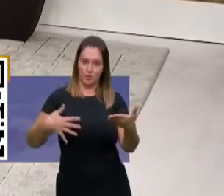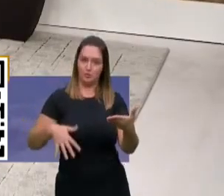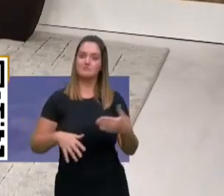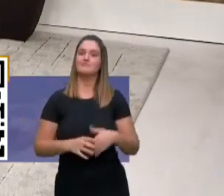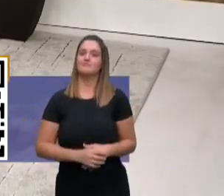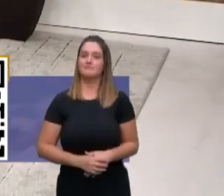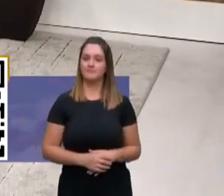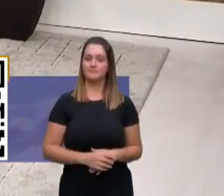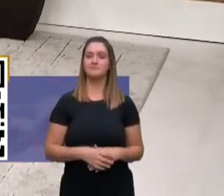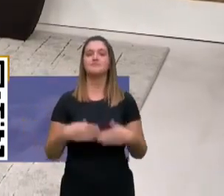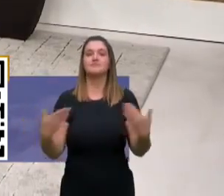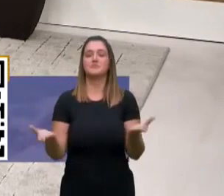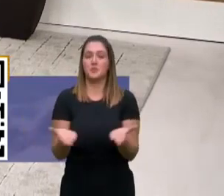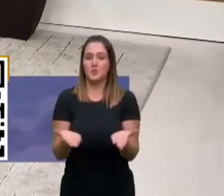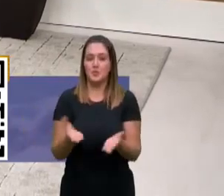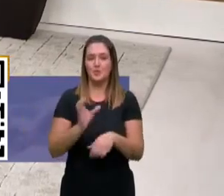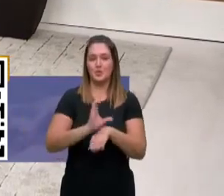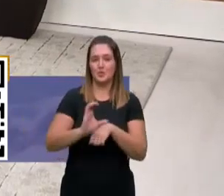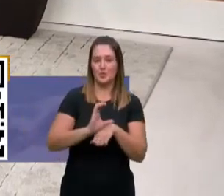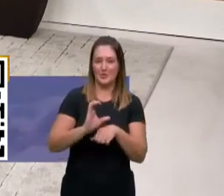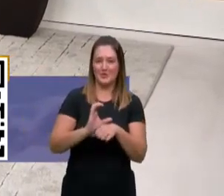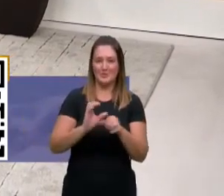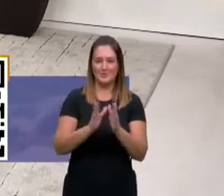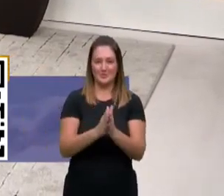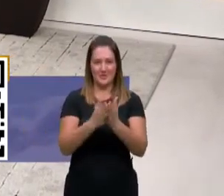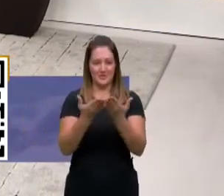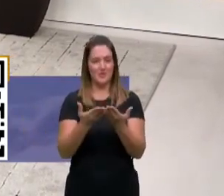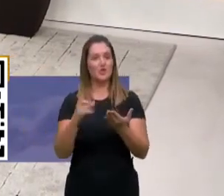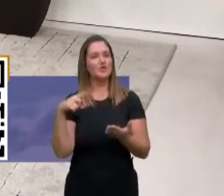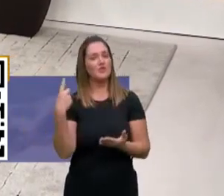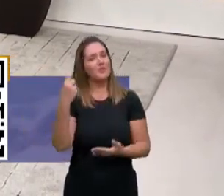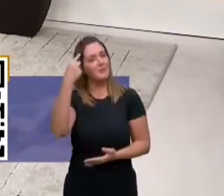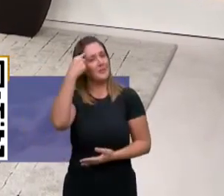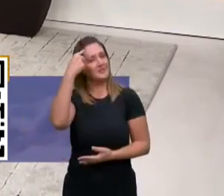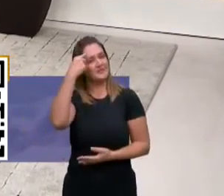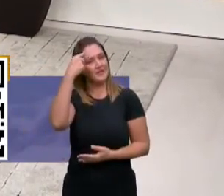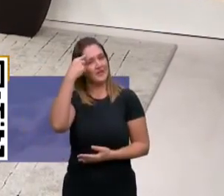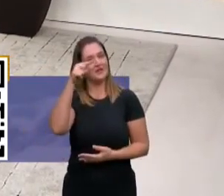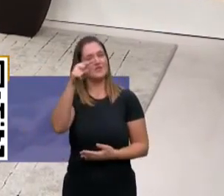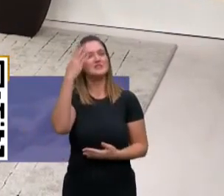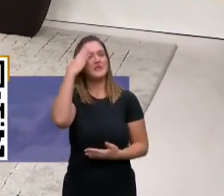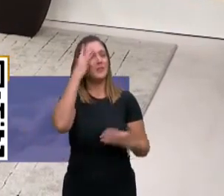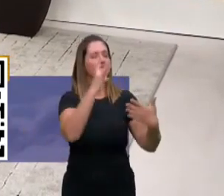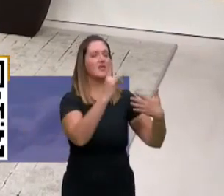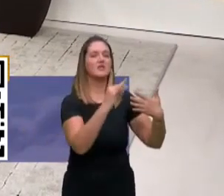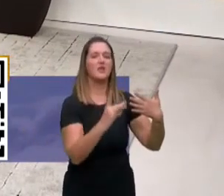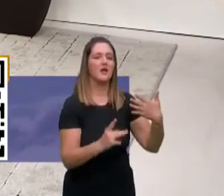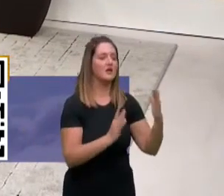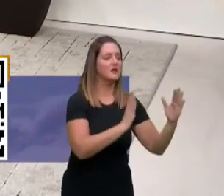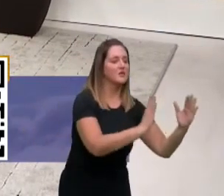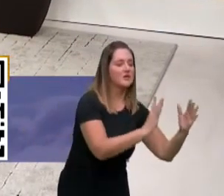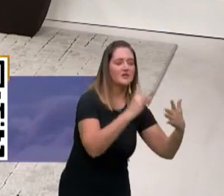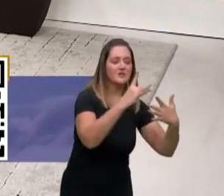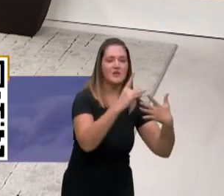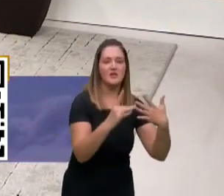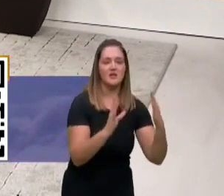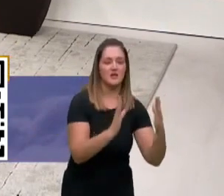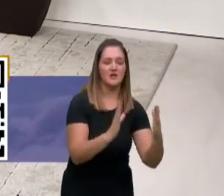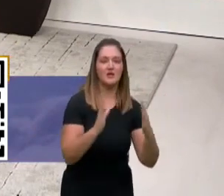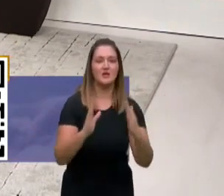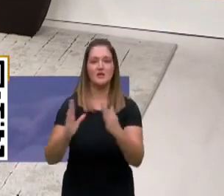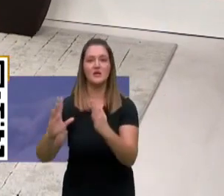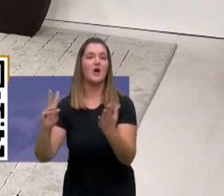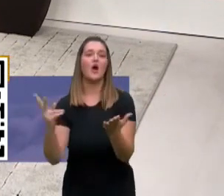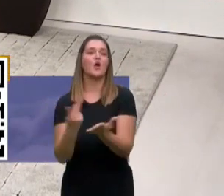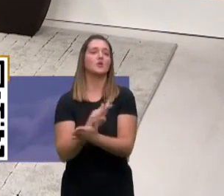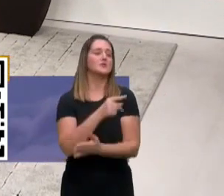no programa de hoje, ou na classe bíblica de hoje, nós vamos considerar o seguinte. Você vai saber o detalhe de quando começou um período, quando terminou e o